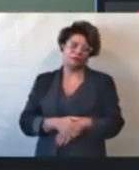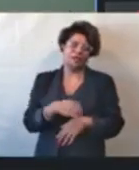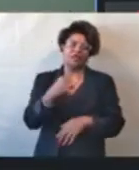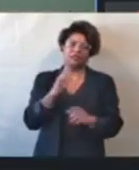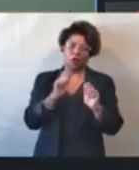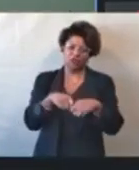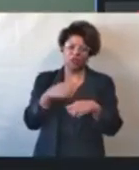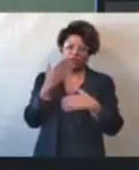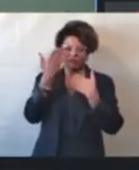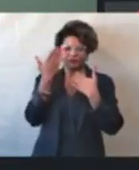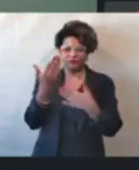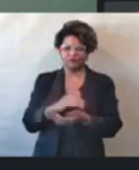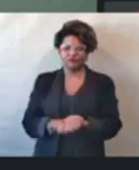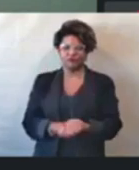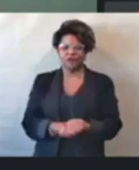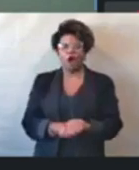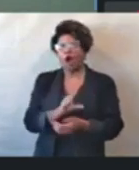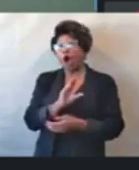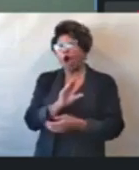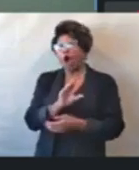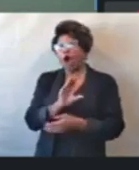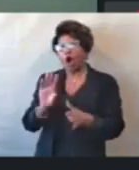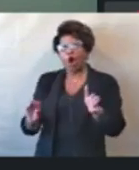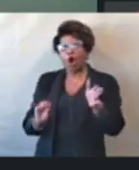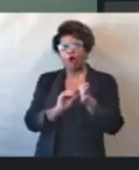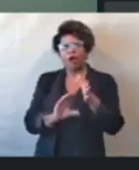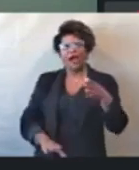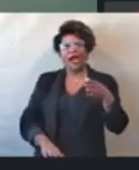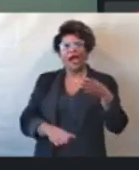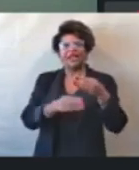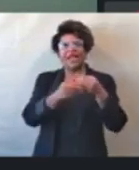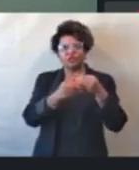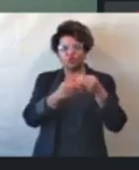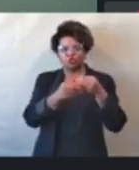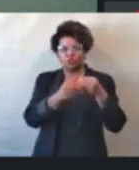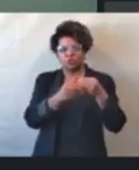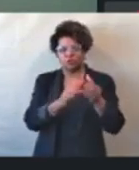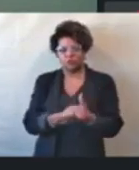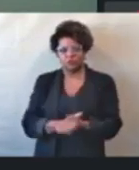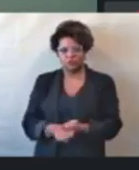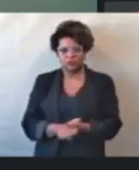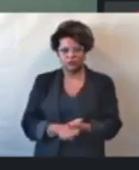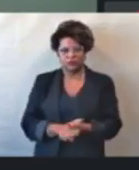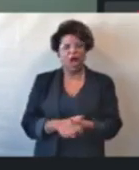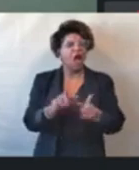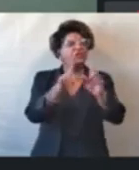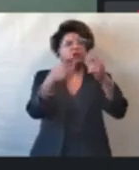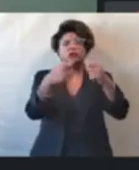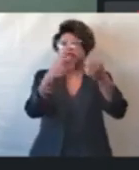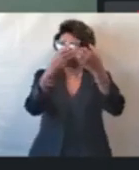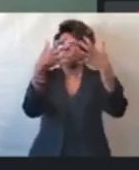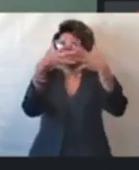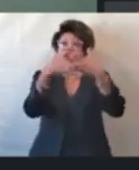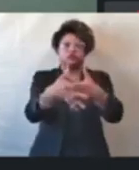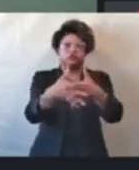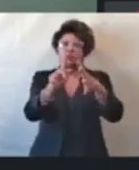anexo à apresentação, né? Eu acho que se usar a apresentação vai... Não, na apresentação não adianta você complicar ela demais. Ela tem que ser, de fato, mais